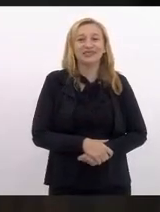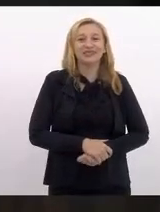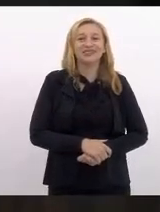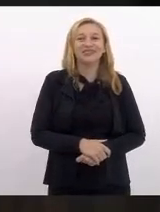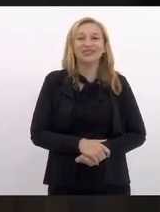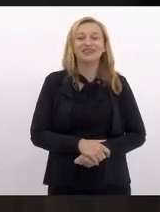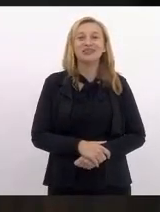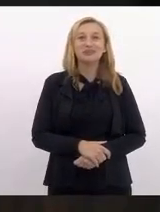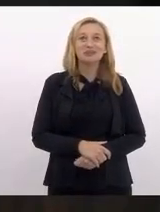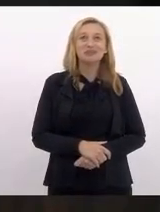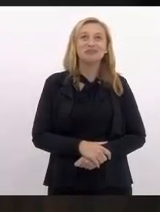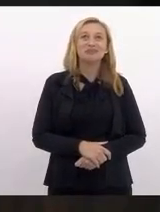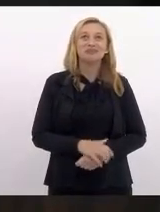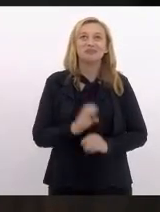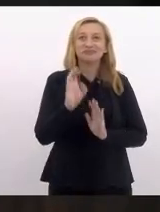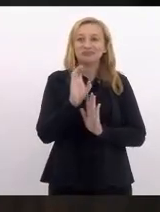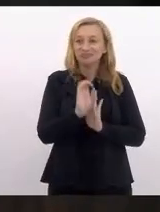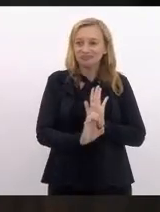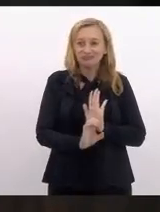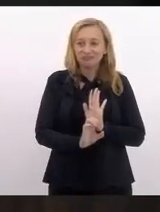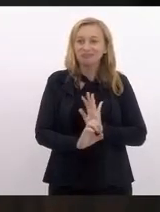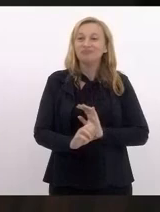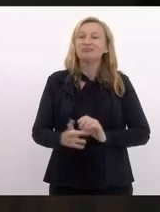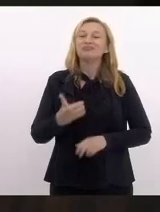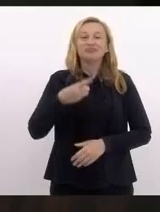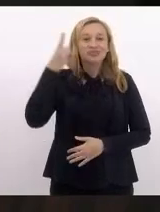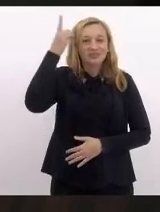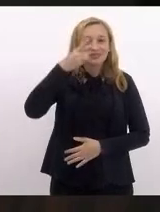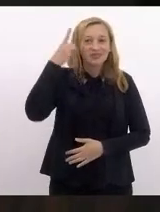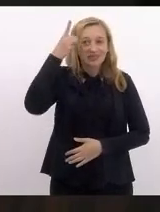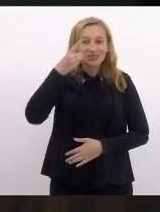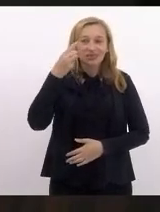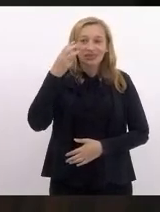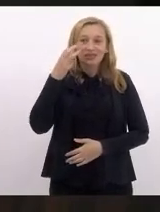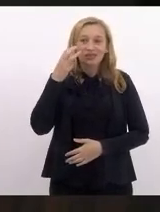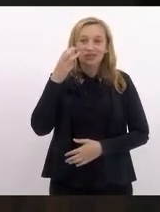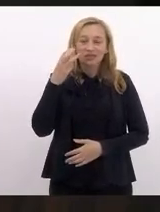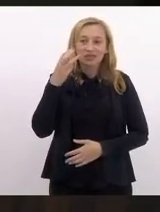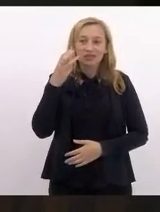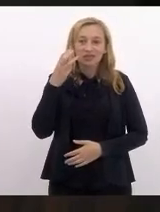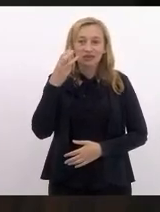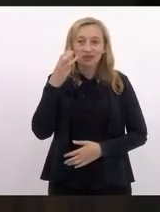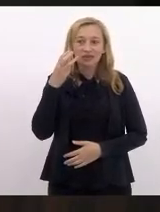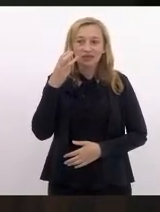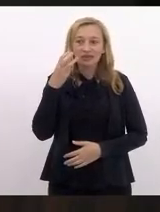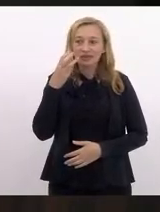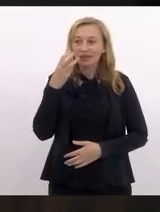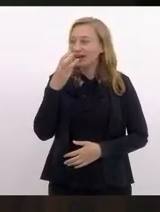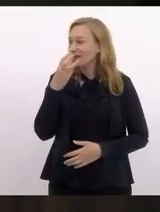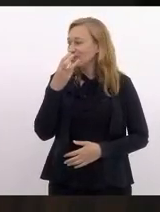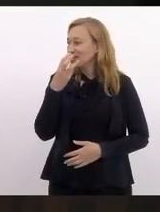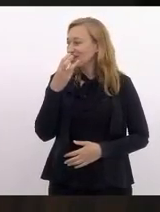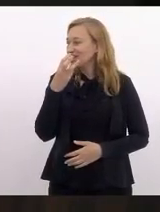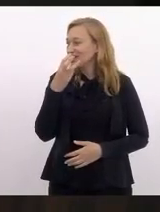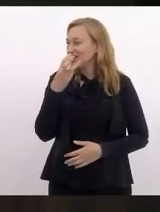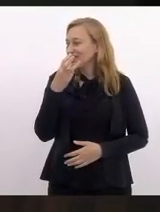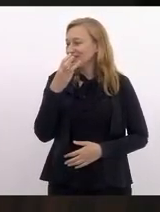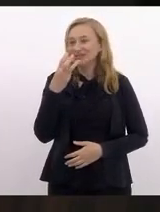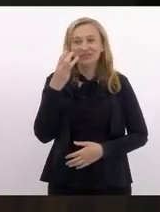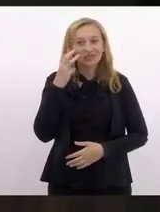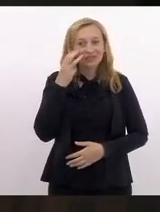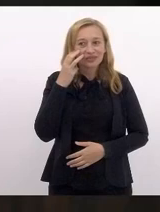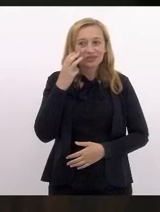redação em relação a uma Emenda que do deputado waldeck e queria o parar com o segundo então seus que a própria descrição